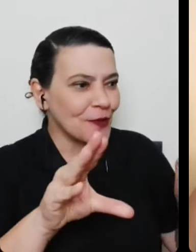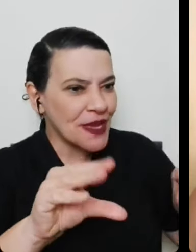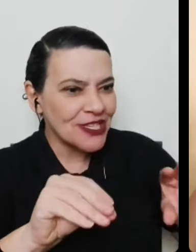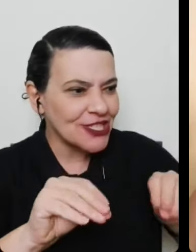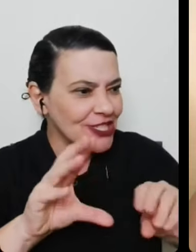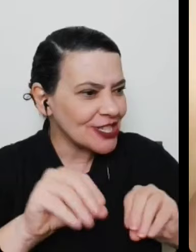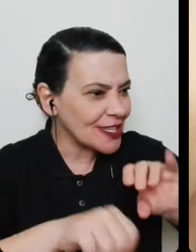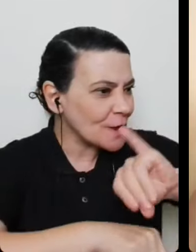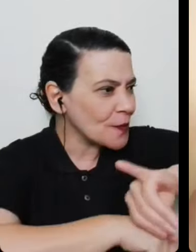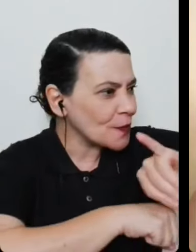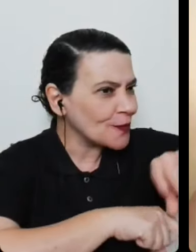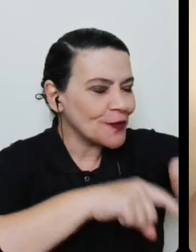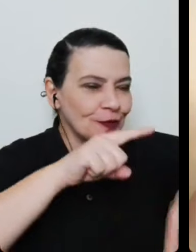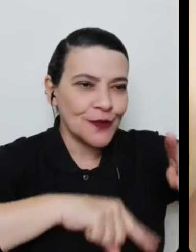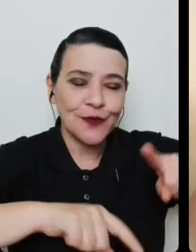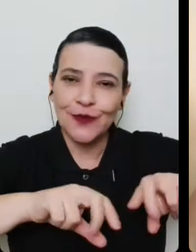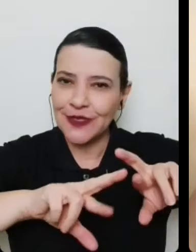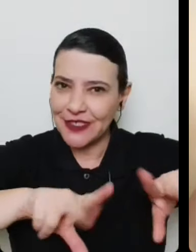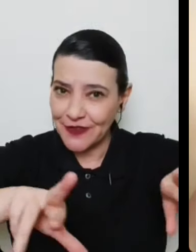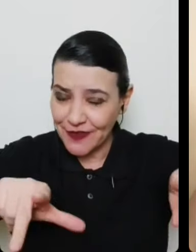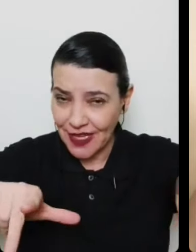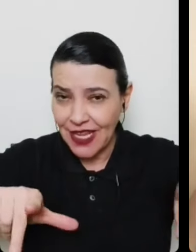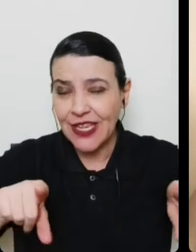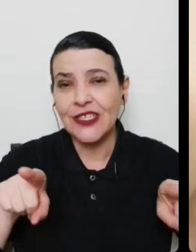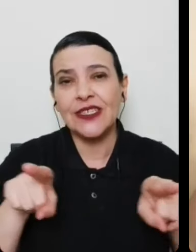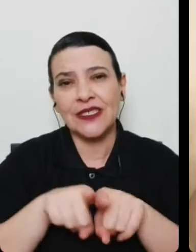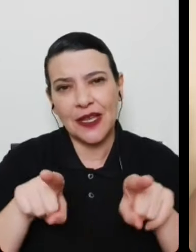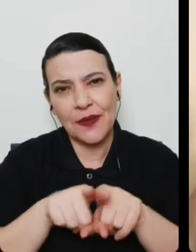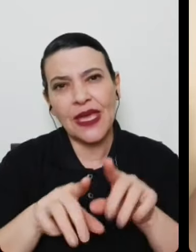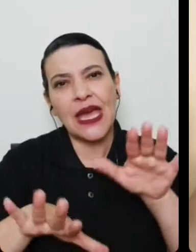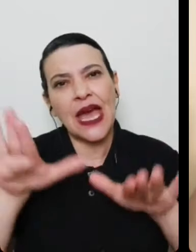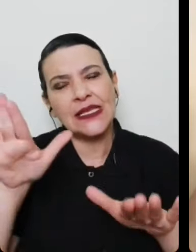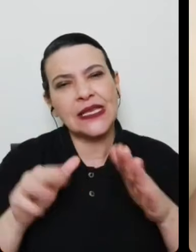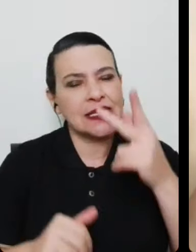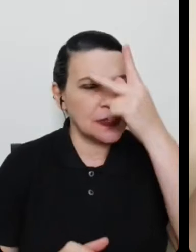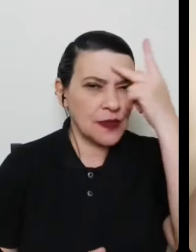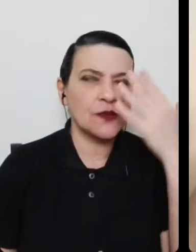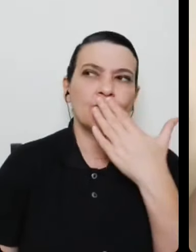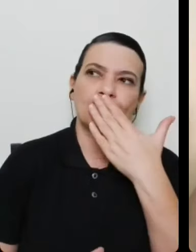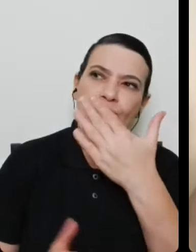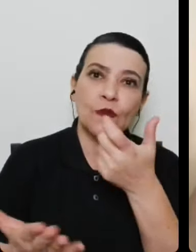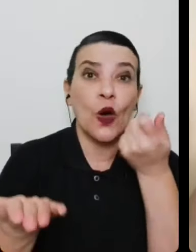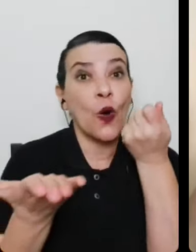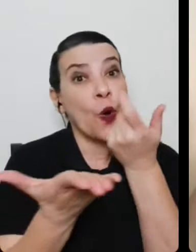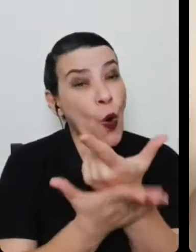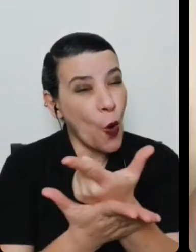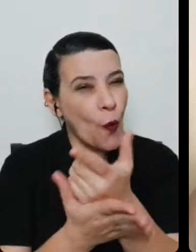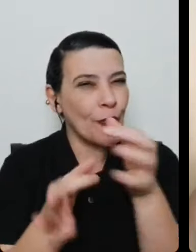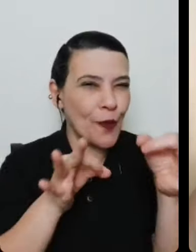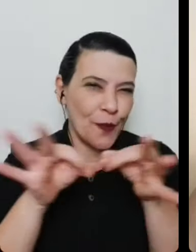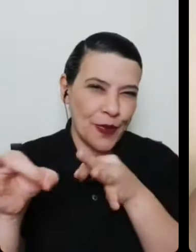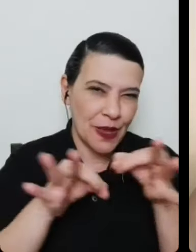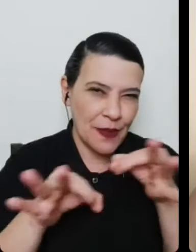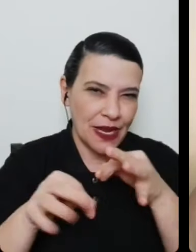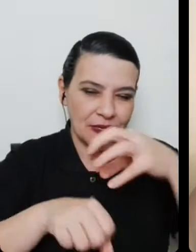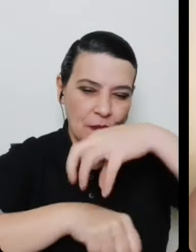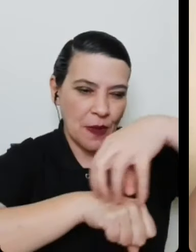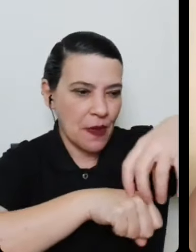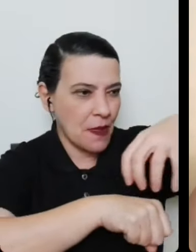essas reproduções, né, que as pessoas encomendam, fazem, compram e